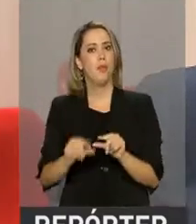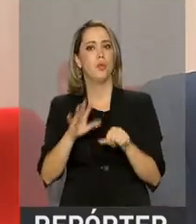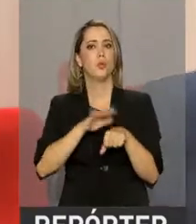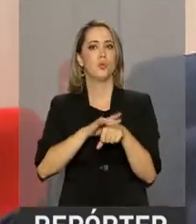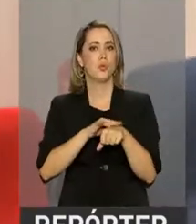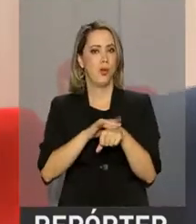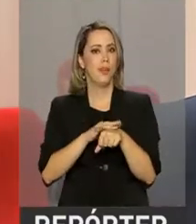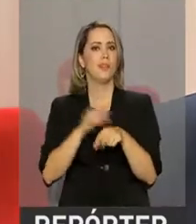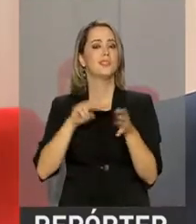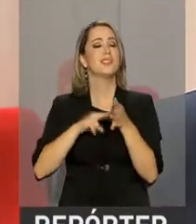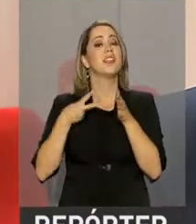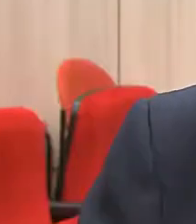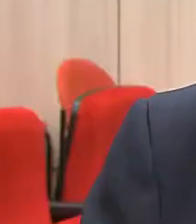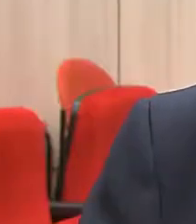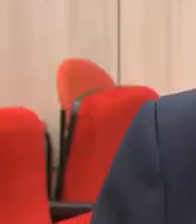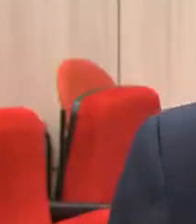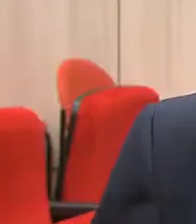isso significa para a sociedade como um todo